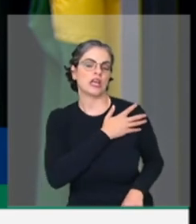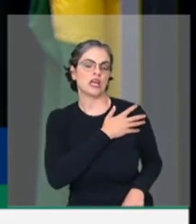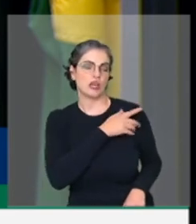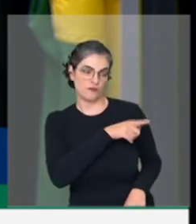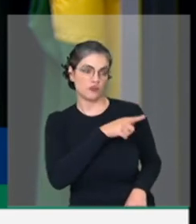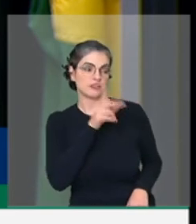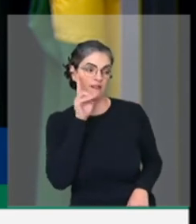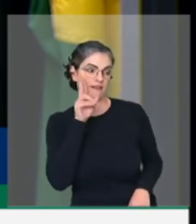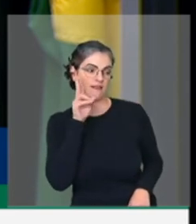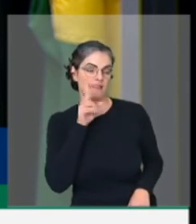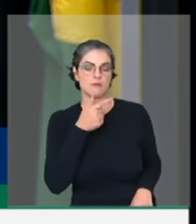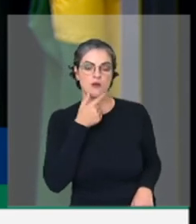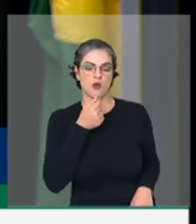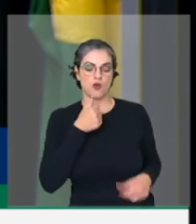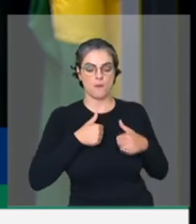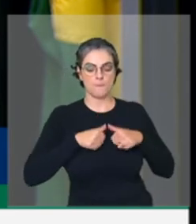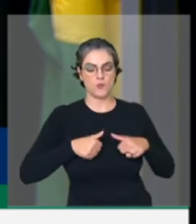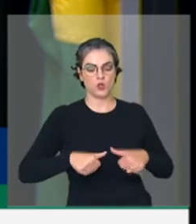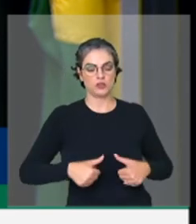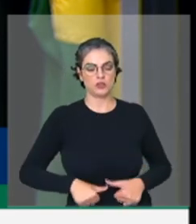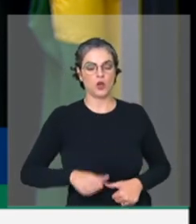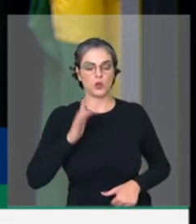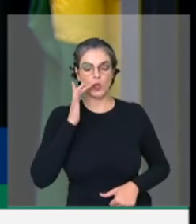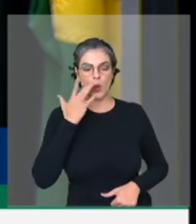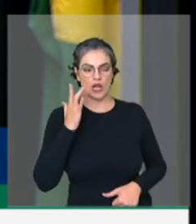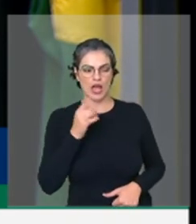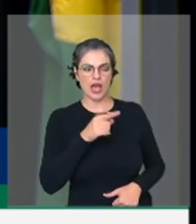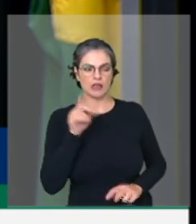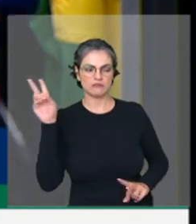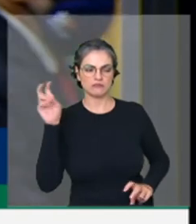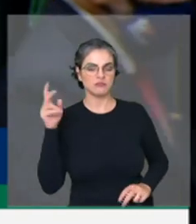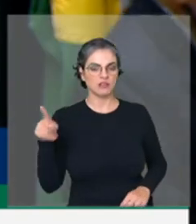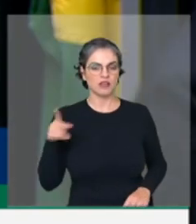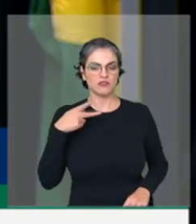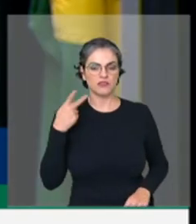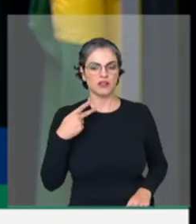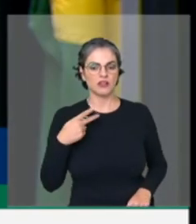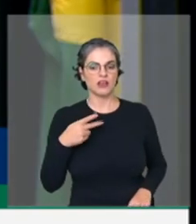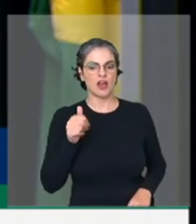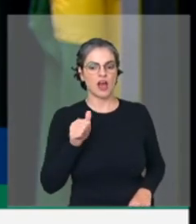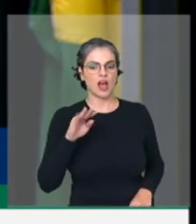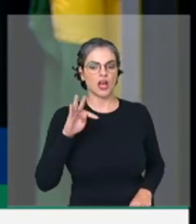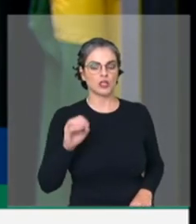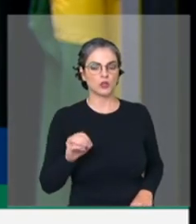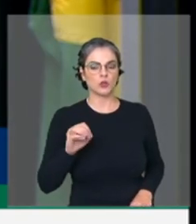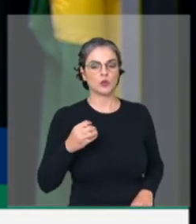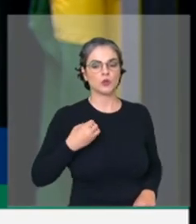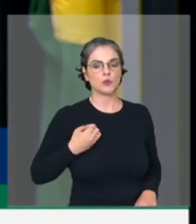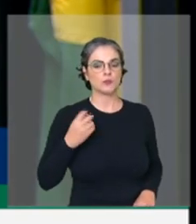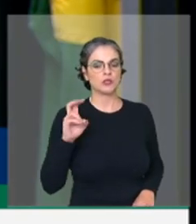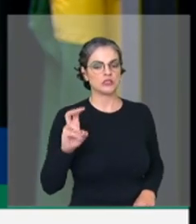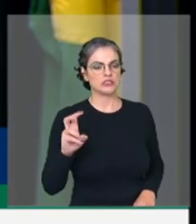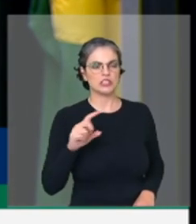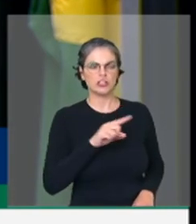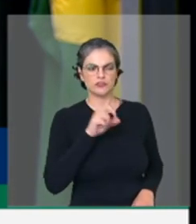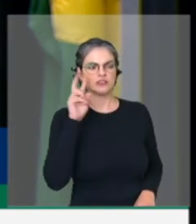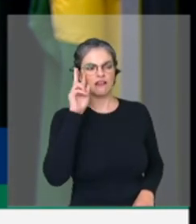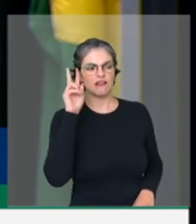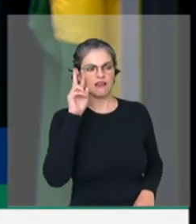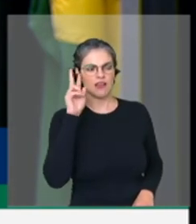lembra? Eu sei que você lembra. Ato institucional número 5 deu um total